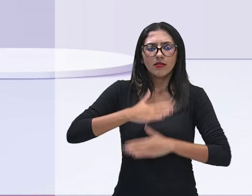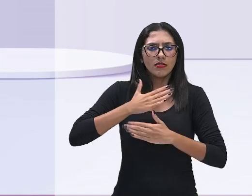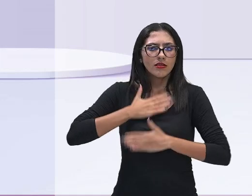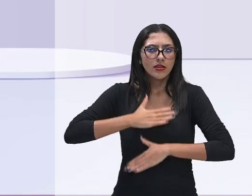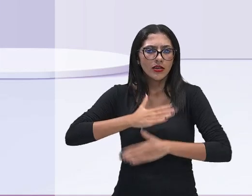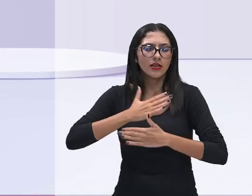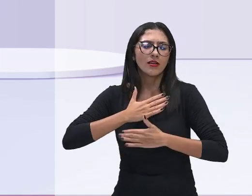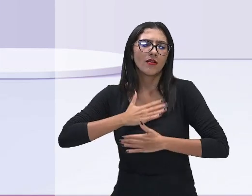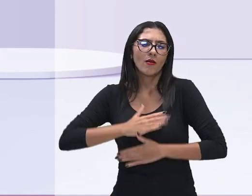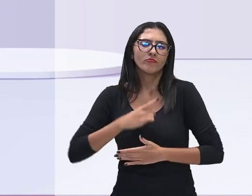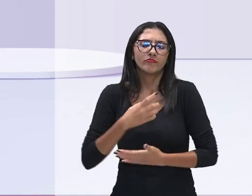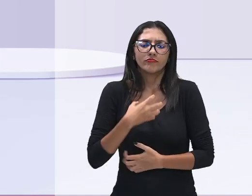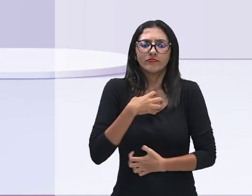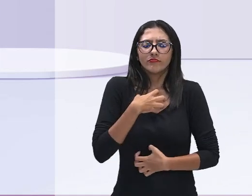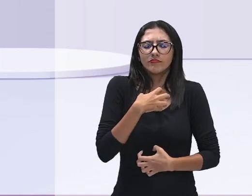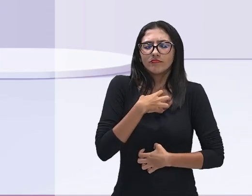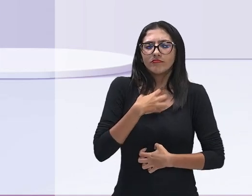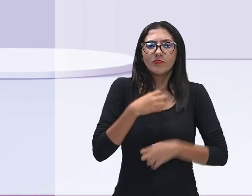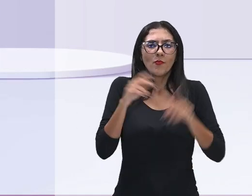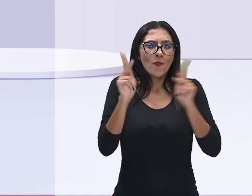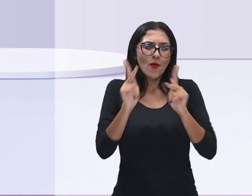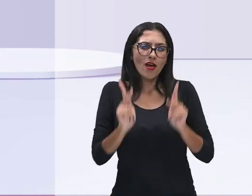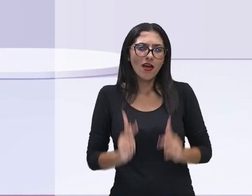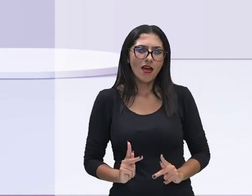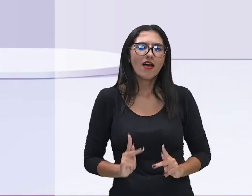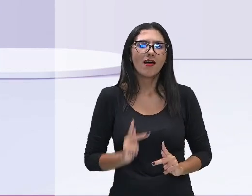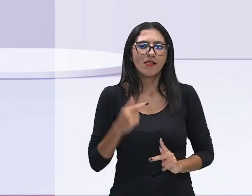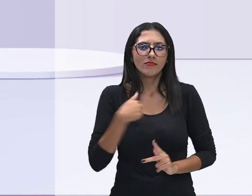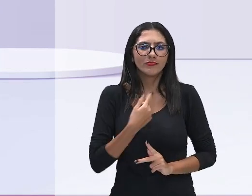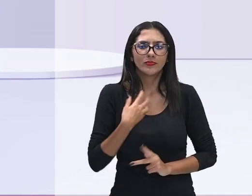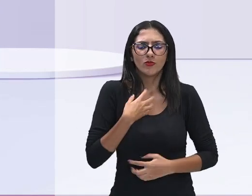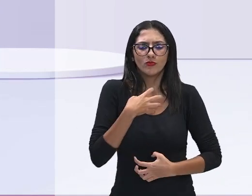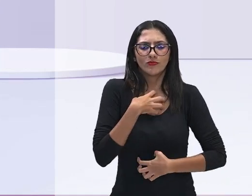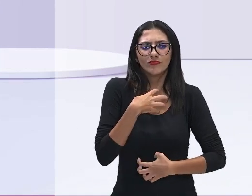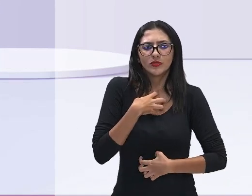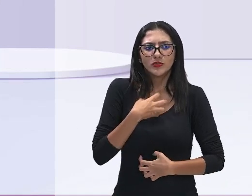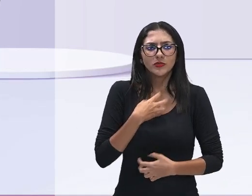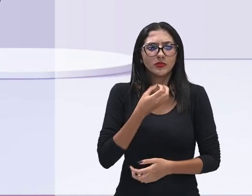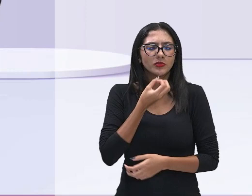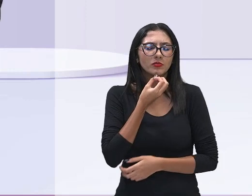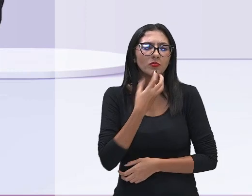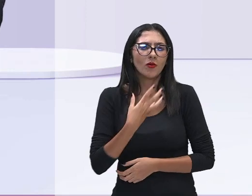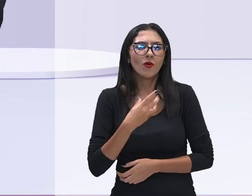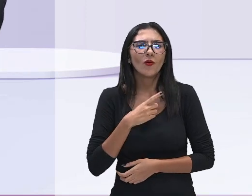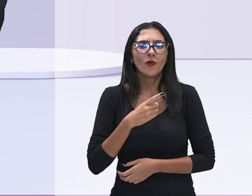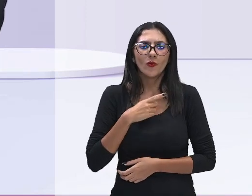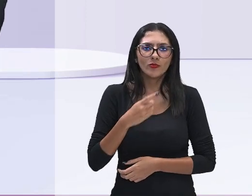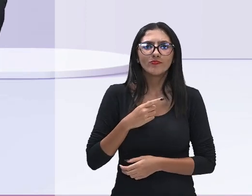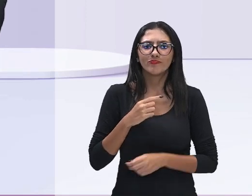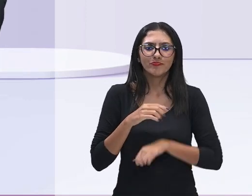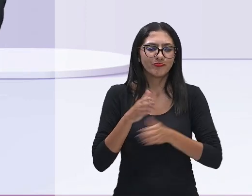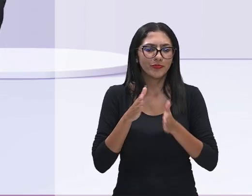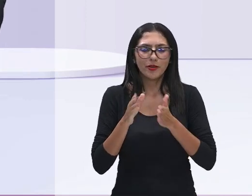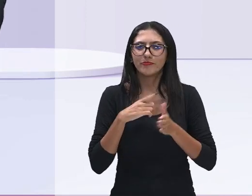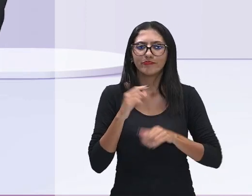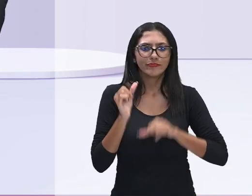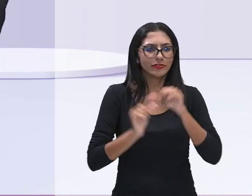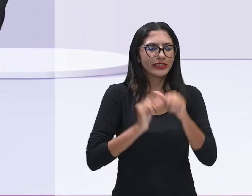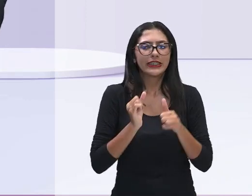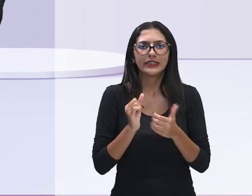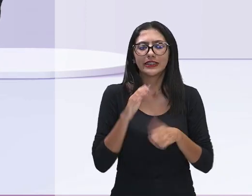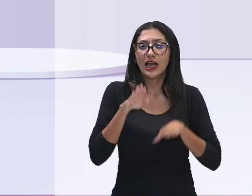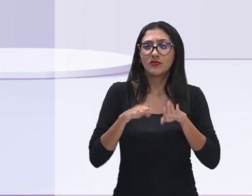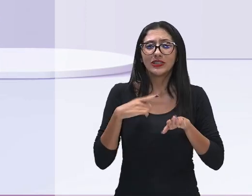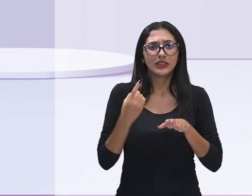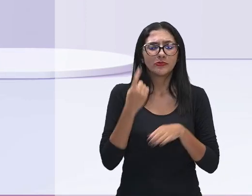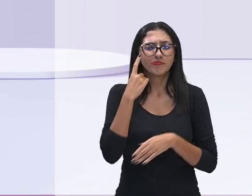uma calma, uma calmaria para a alma nesses momentos de transição, de mudanças, que a gente às vezes se sente meio perdido,